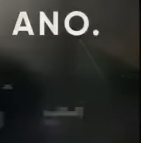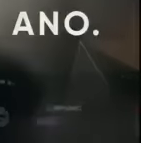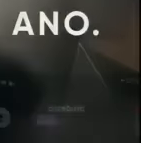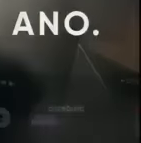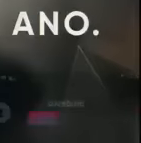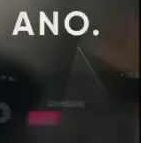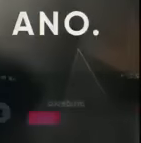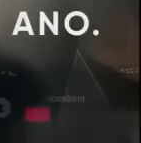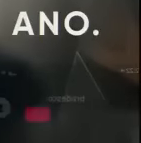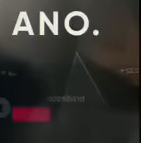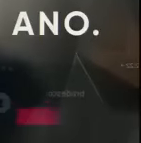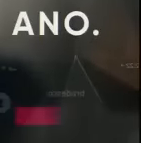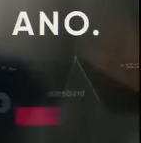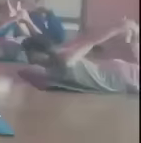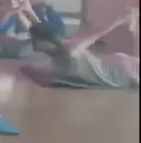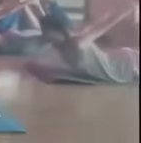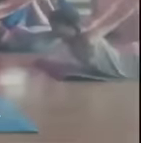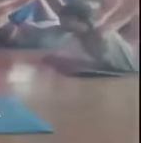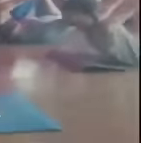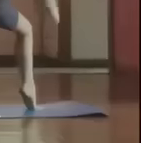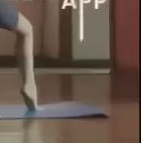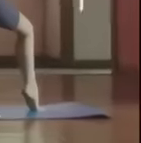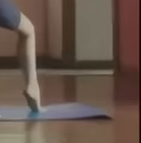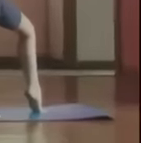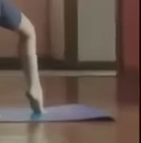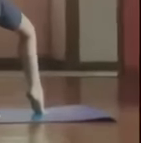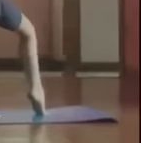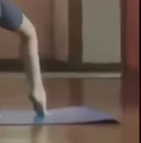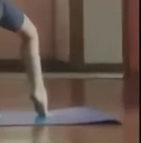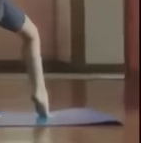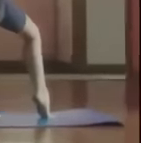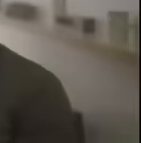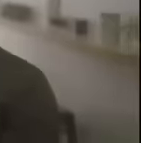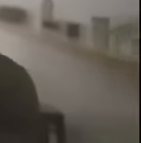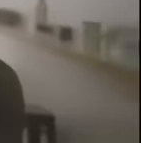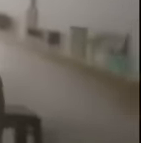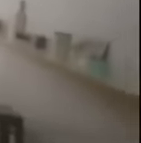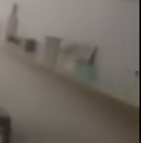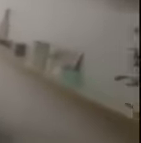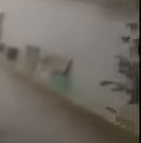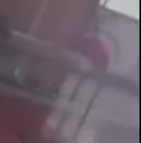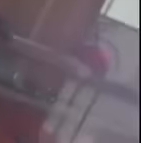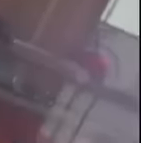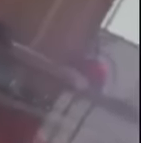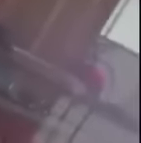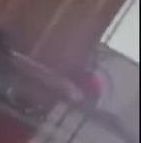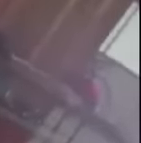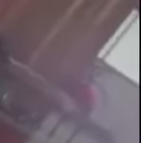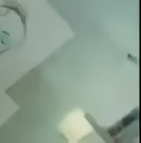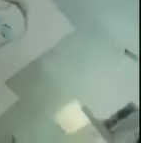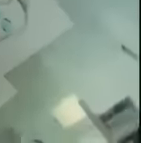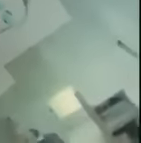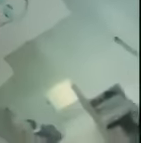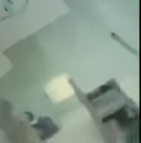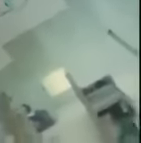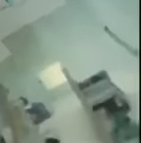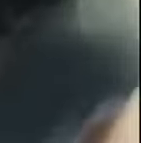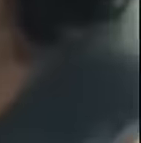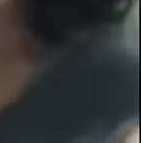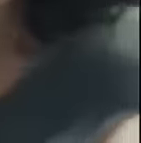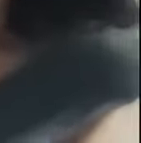Roda Viva, apoio Bradesco. Abra sua conta MEI pelo app. Tem gente que acha que é uma loucura abrir uma